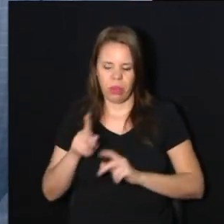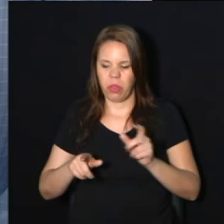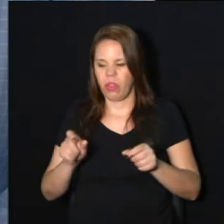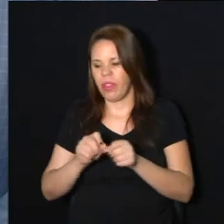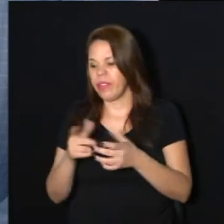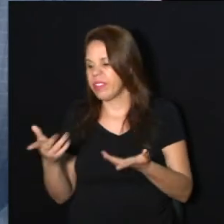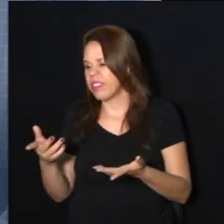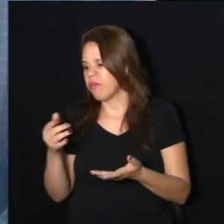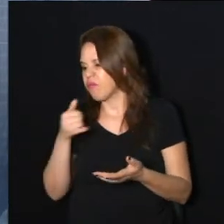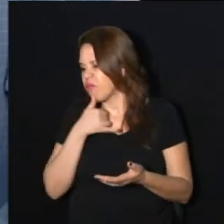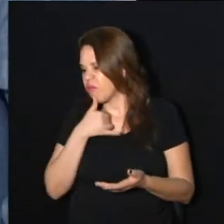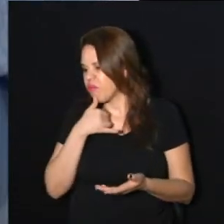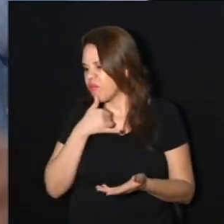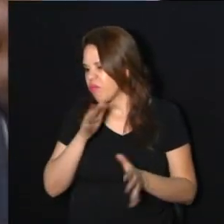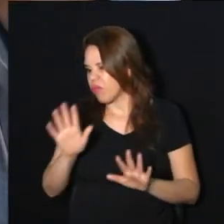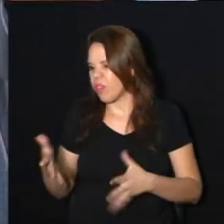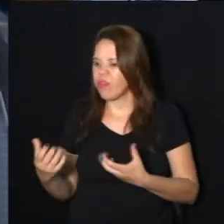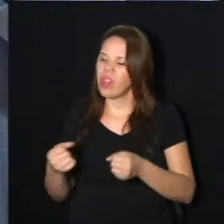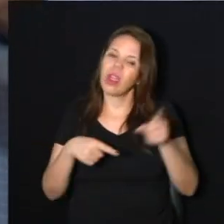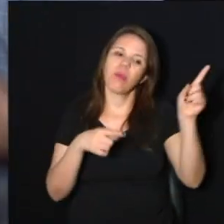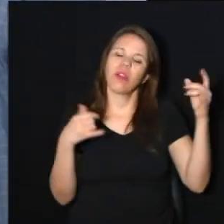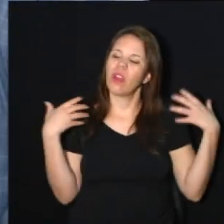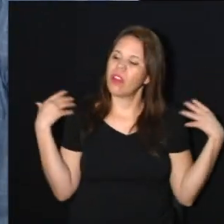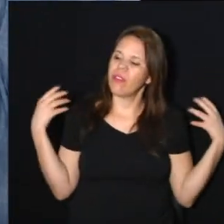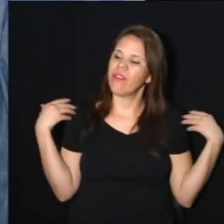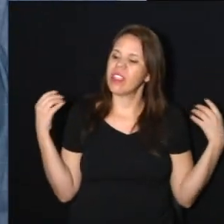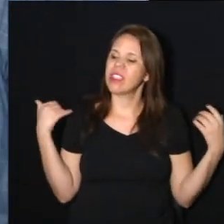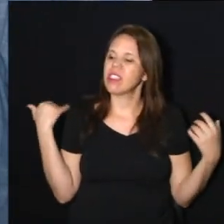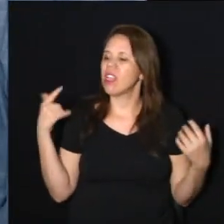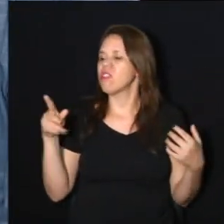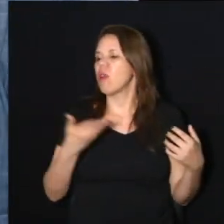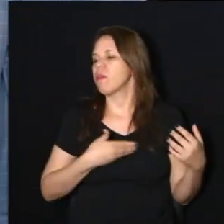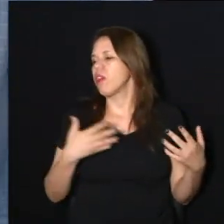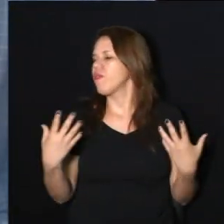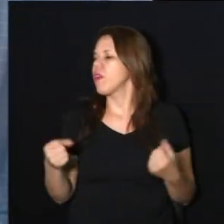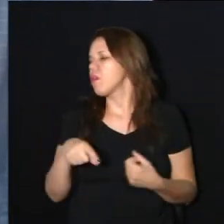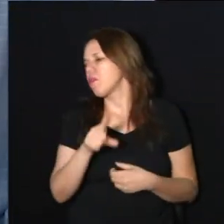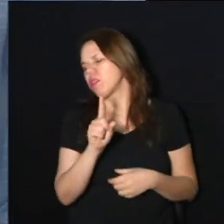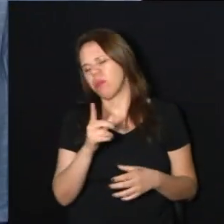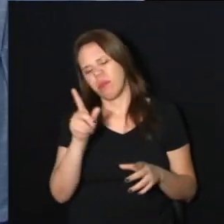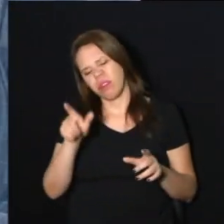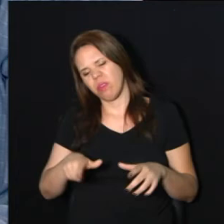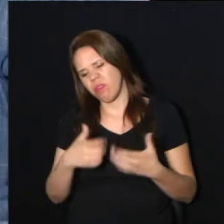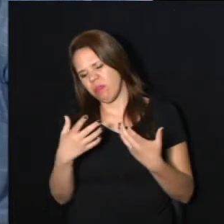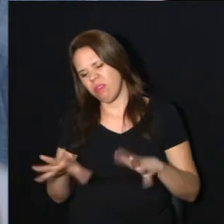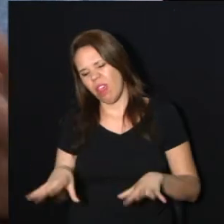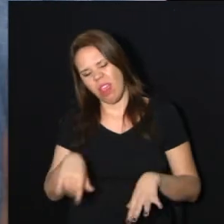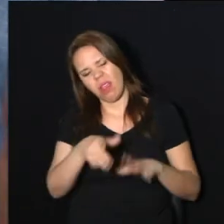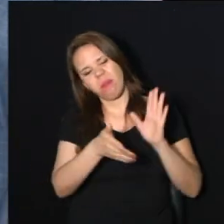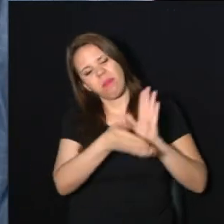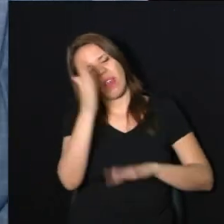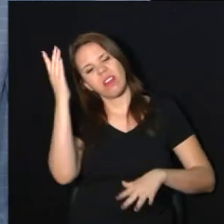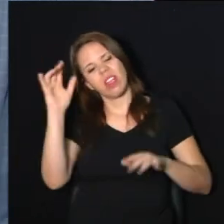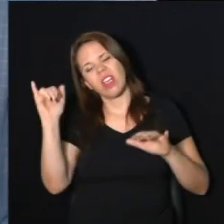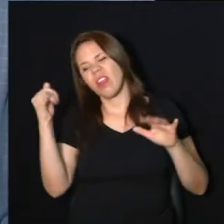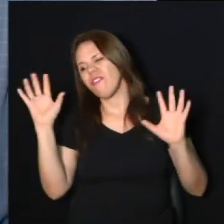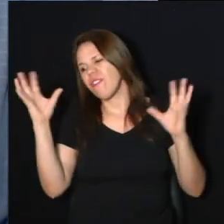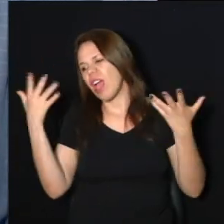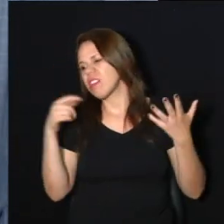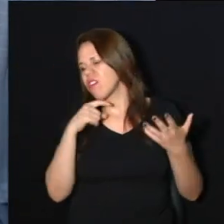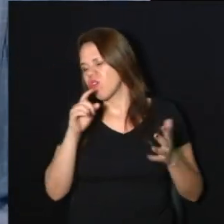está deprimido, chateado, vamos no aniversário do teu amigo. A última coisa que a pessoa deprimida quer é ir no